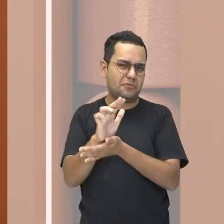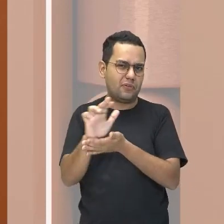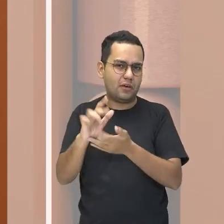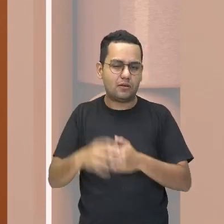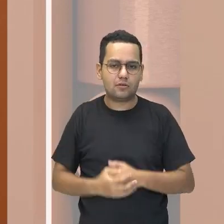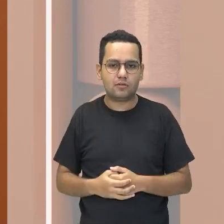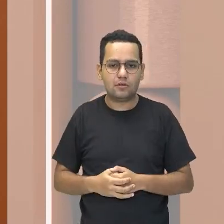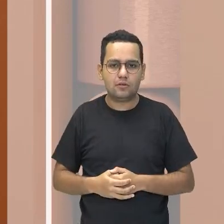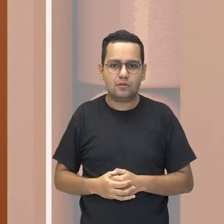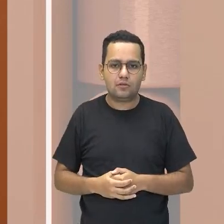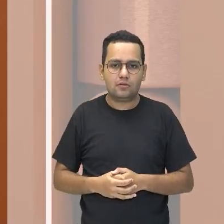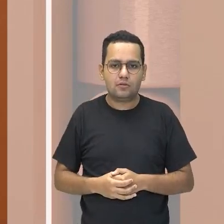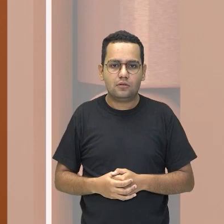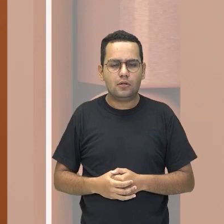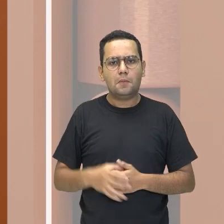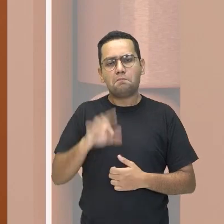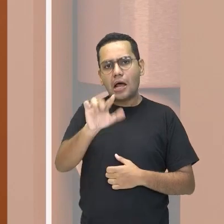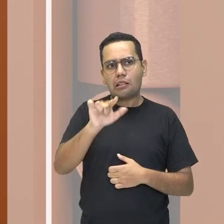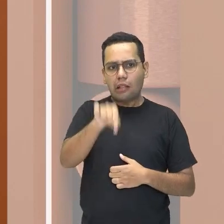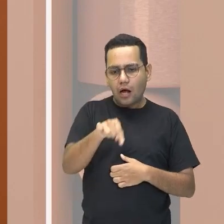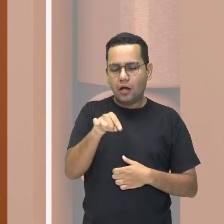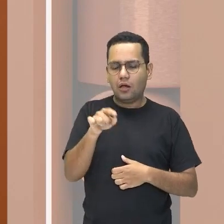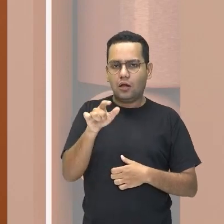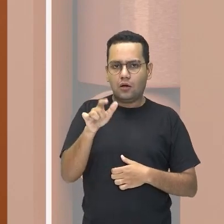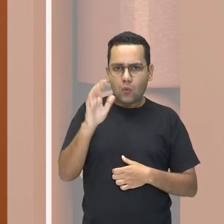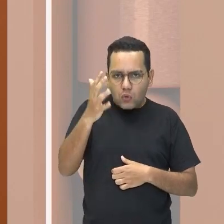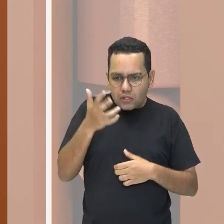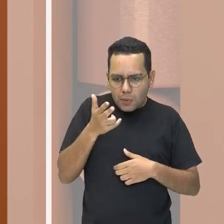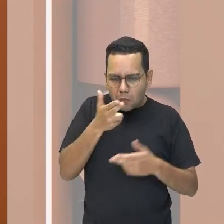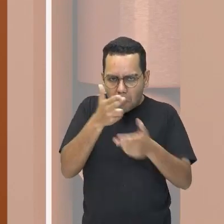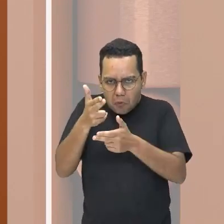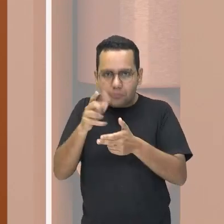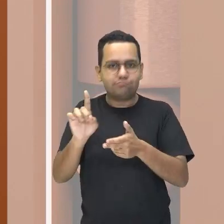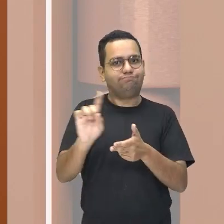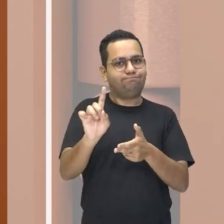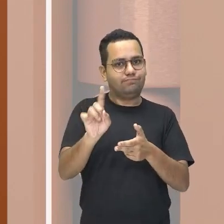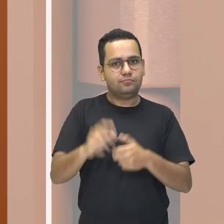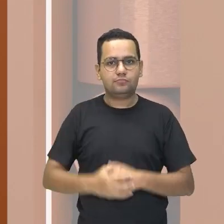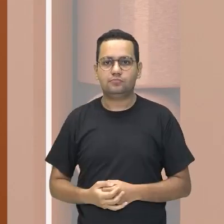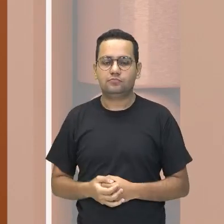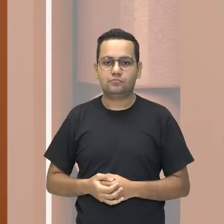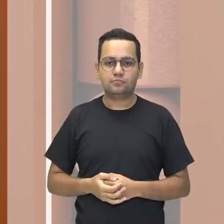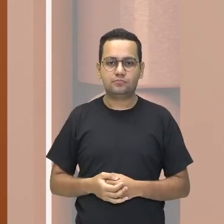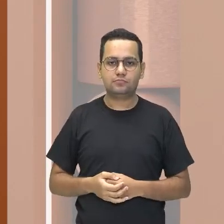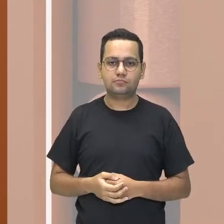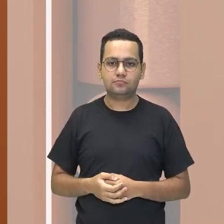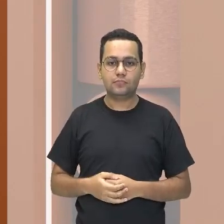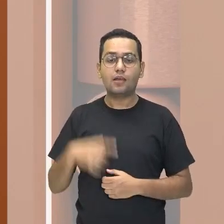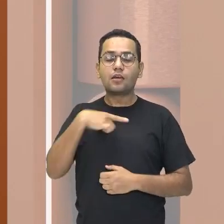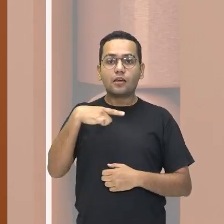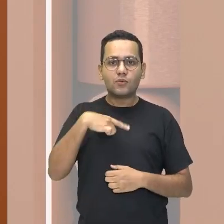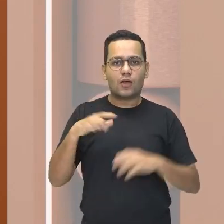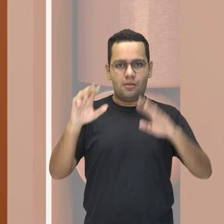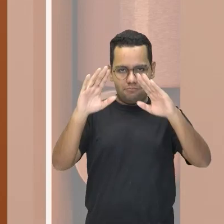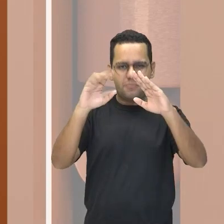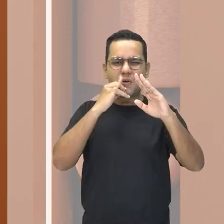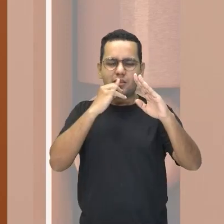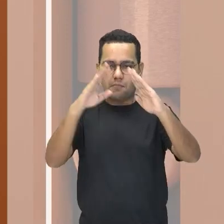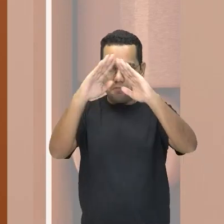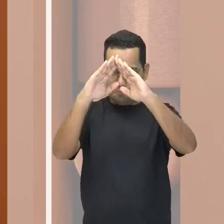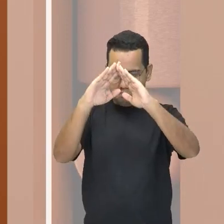as pessoas por fuzilamento. Então, criou-se o costume de levar para a câmara de gás para